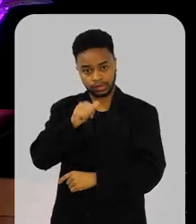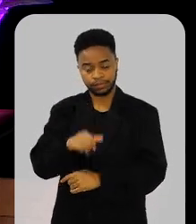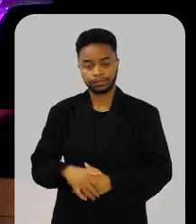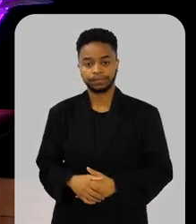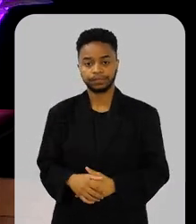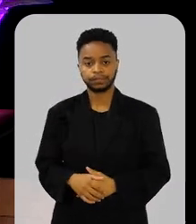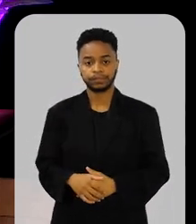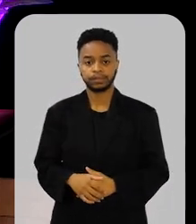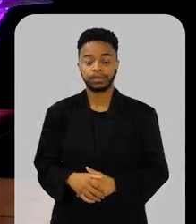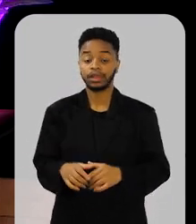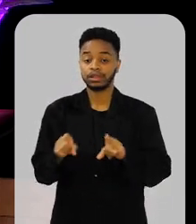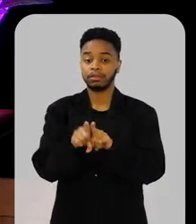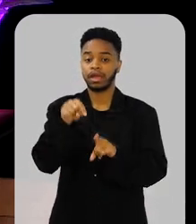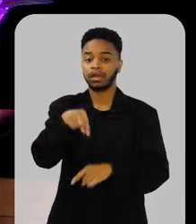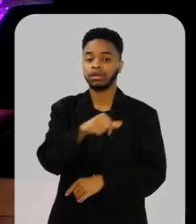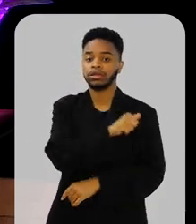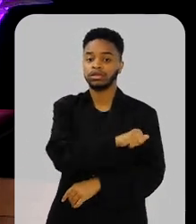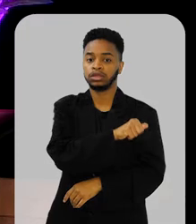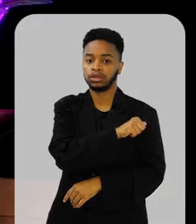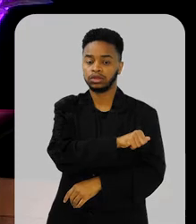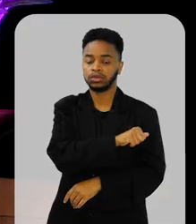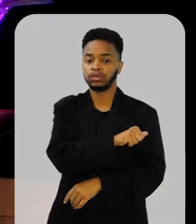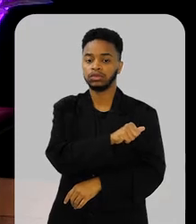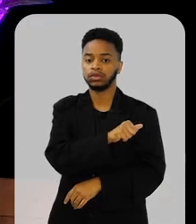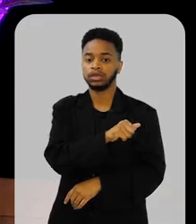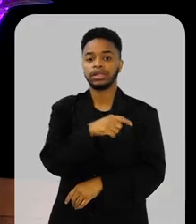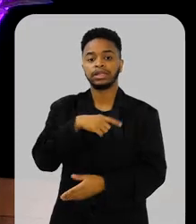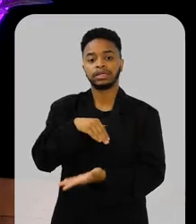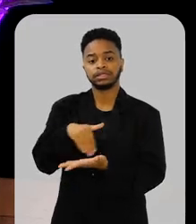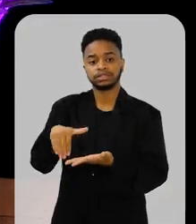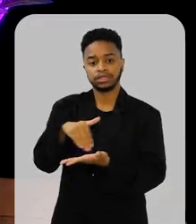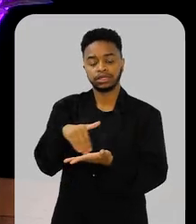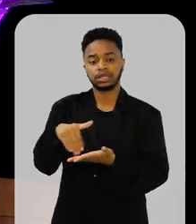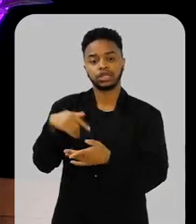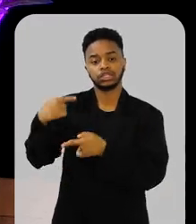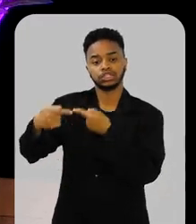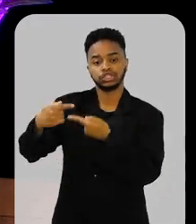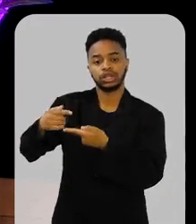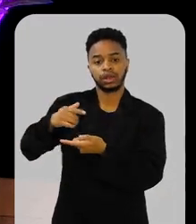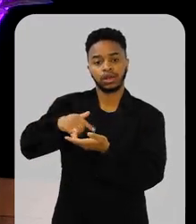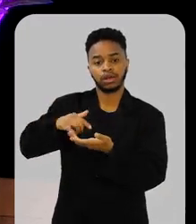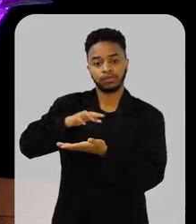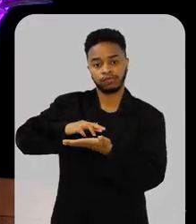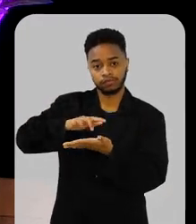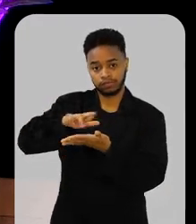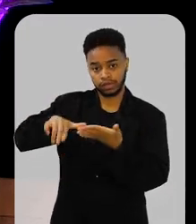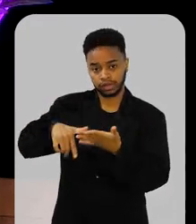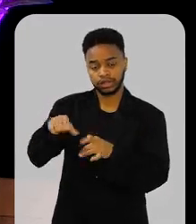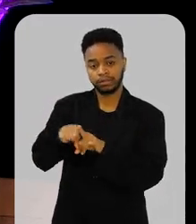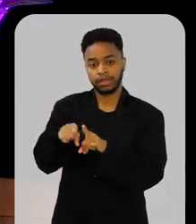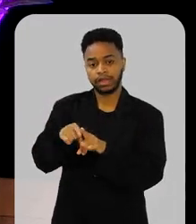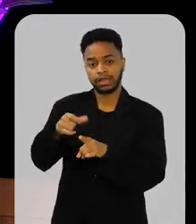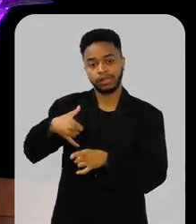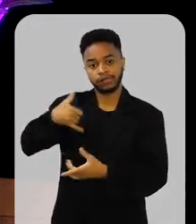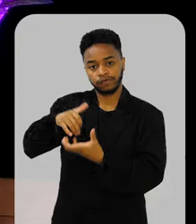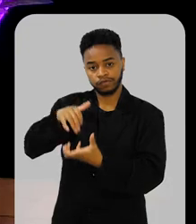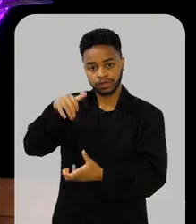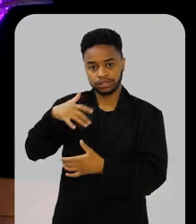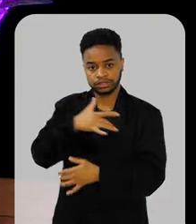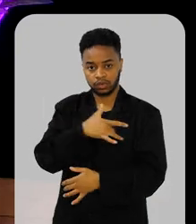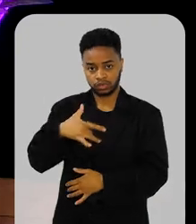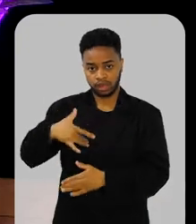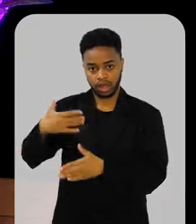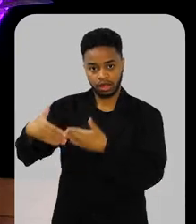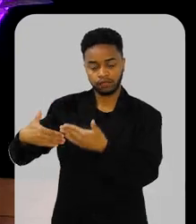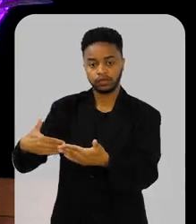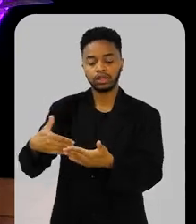mulheres. E no Rio de Janeiro, a Secretaria Intergeracional de Juventude e Envelhecimento Saudável do Estado vai